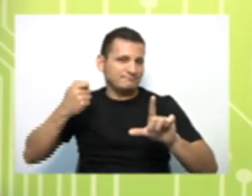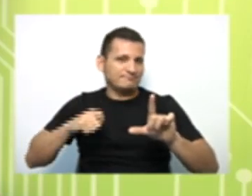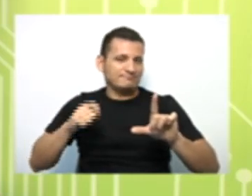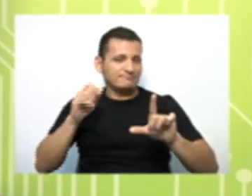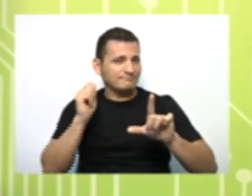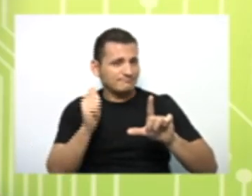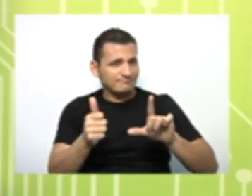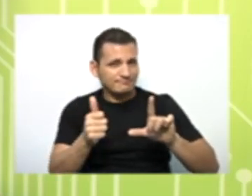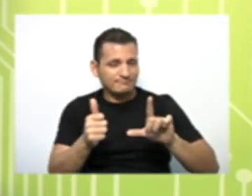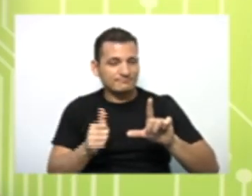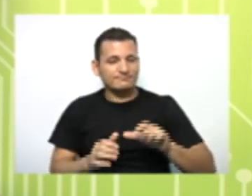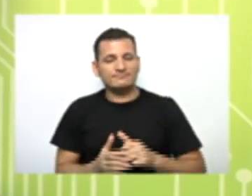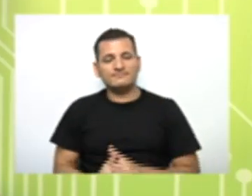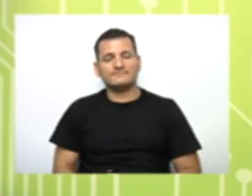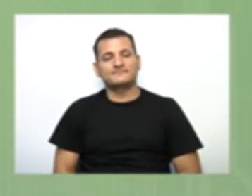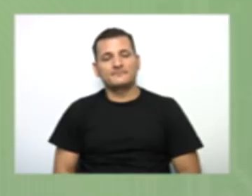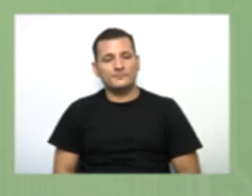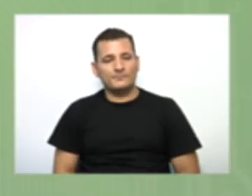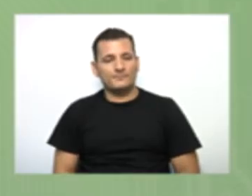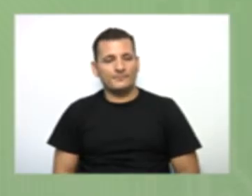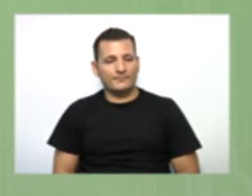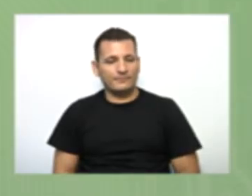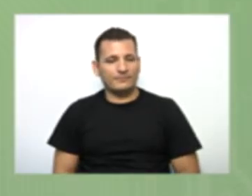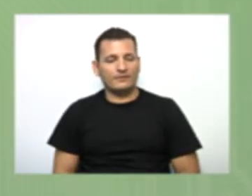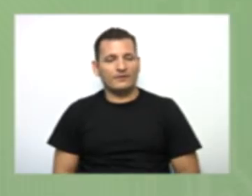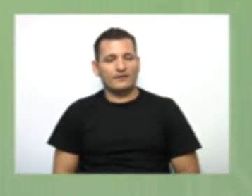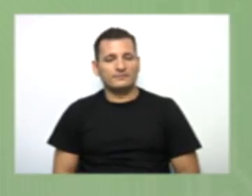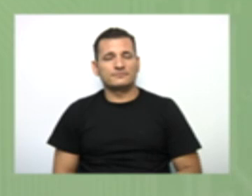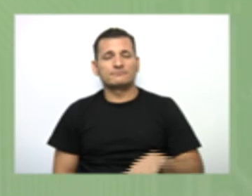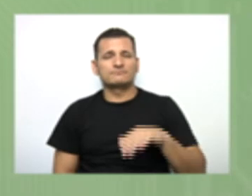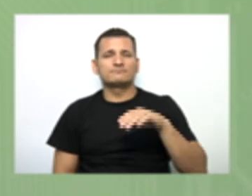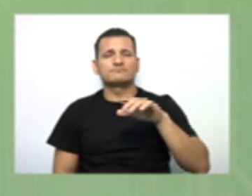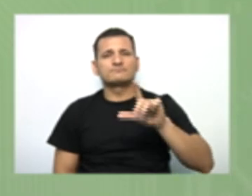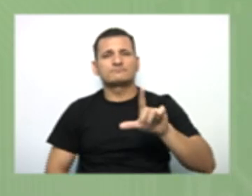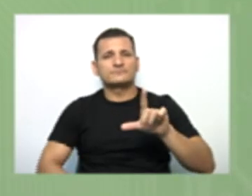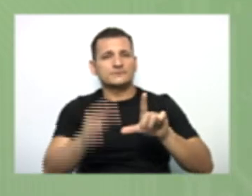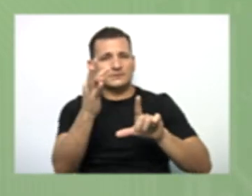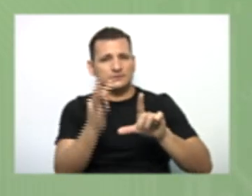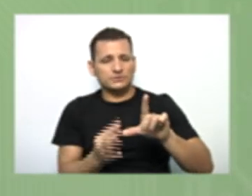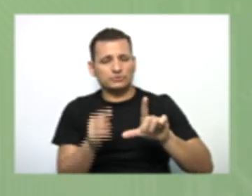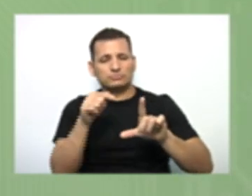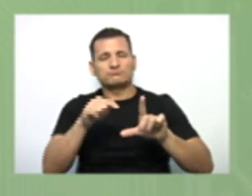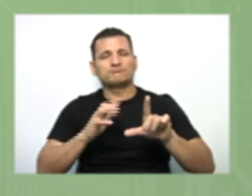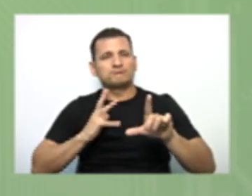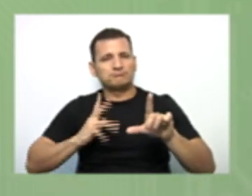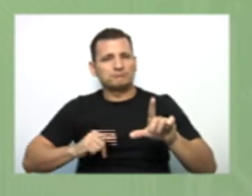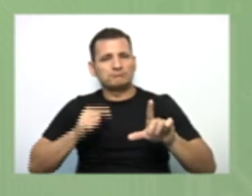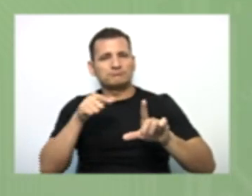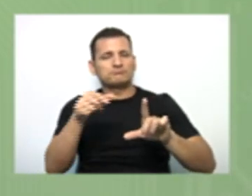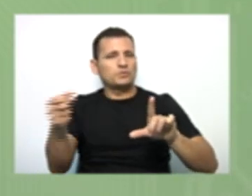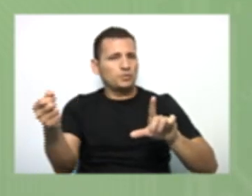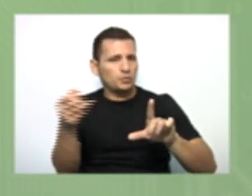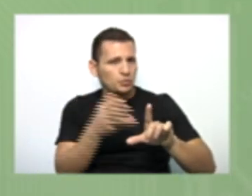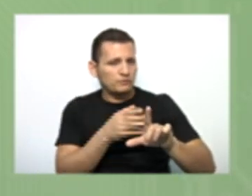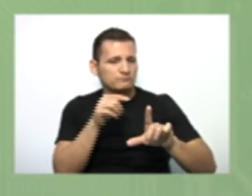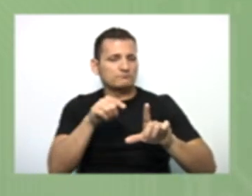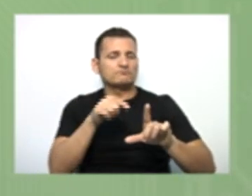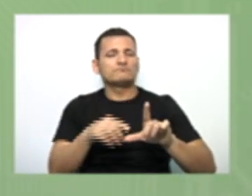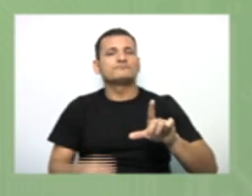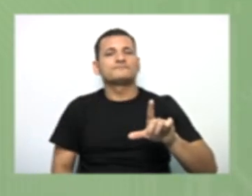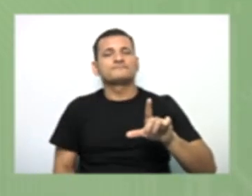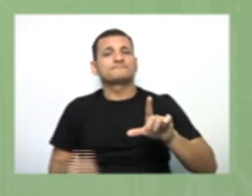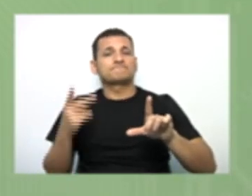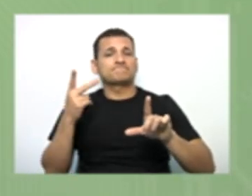necessita, tá bom? Então vamos ver aqui, ó. Isso vai fazer esses textos limpos, novos e atualizados com que o